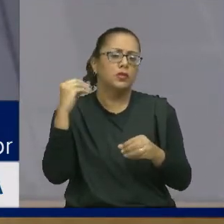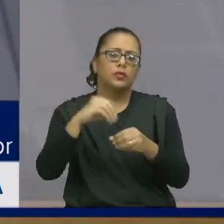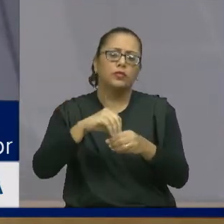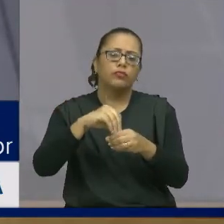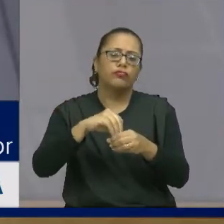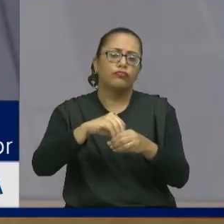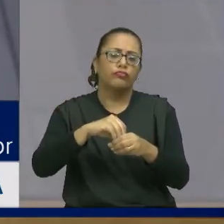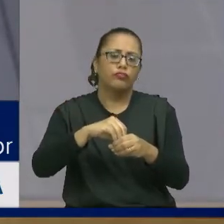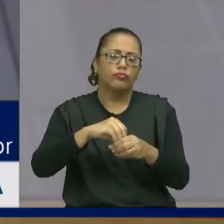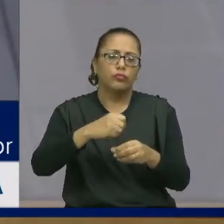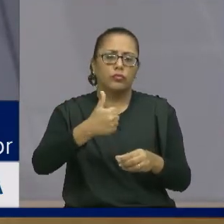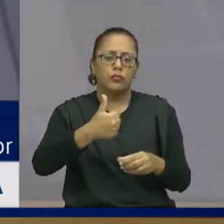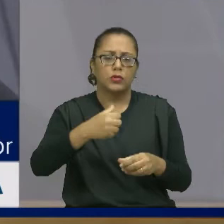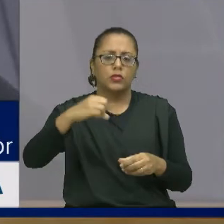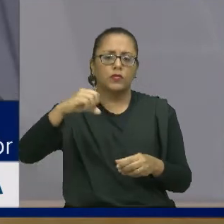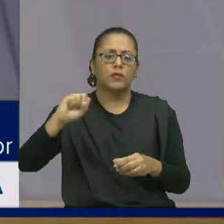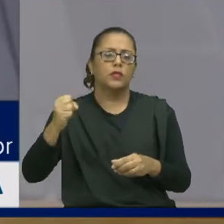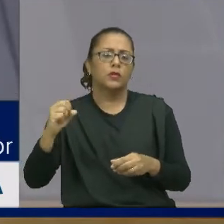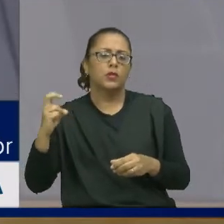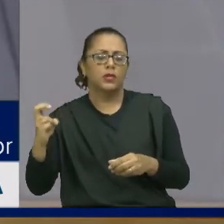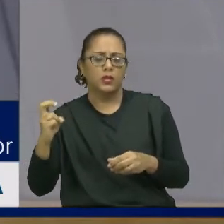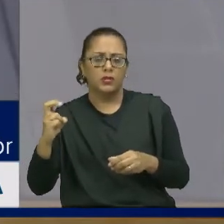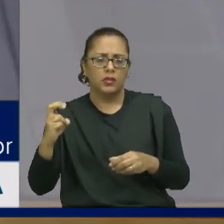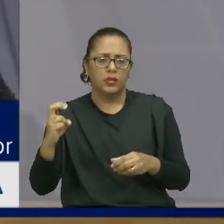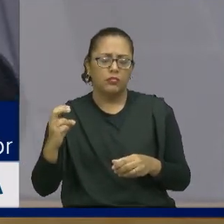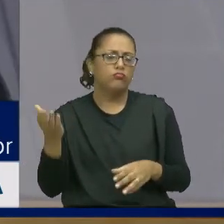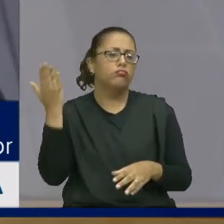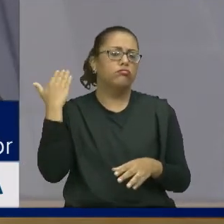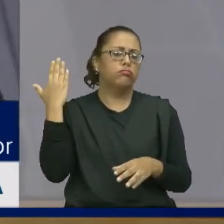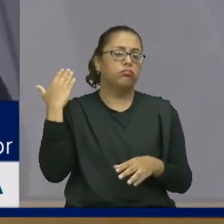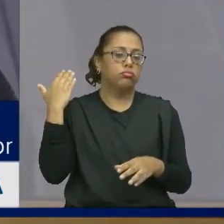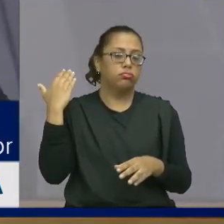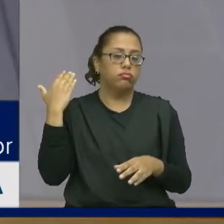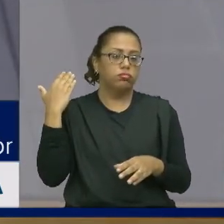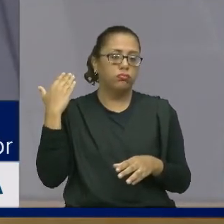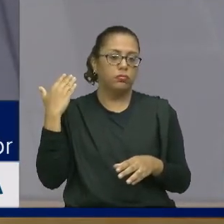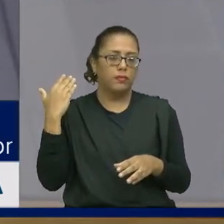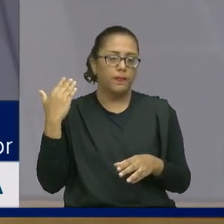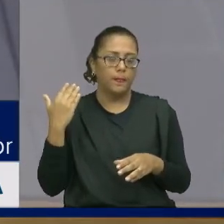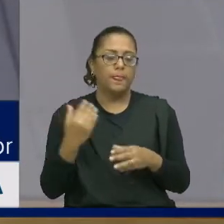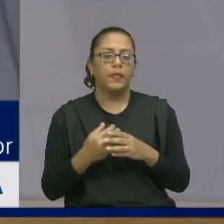85, das juntas, que foi um processo muito importante, porque